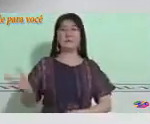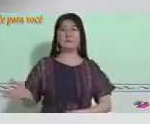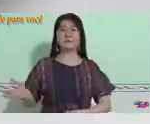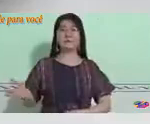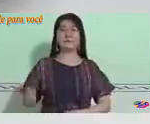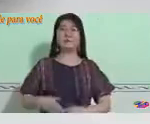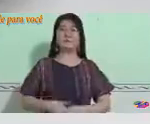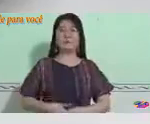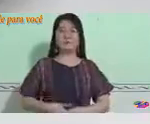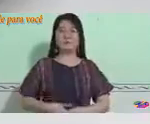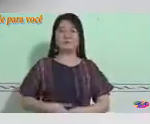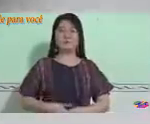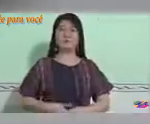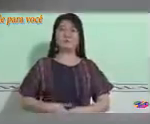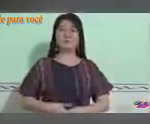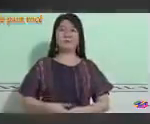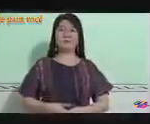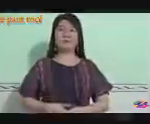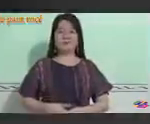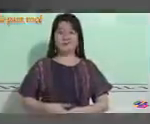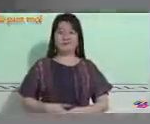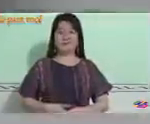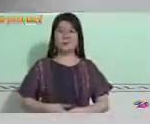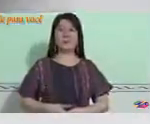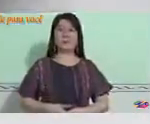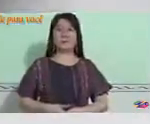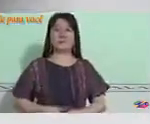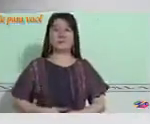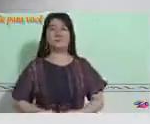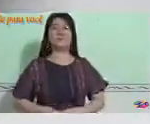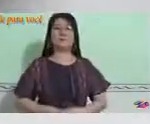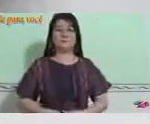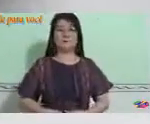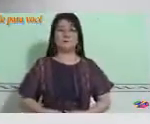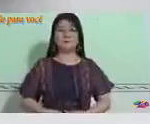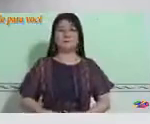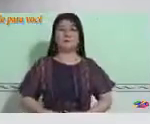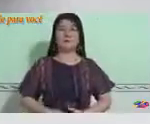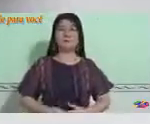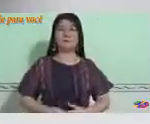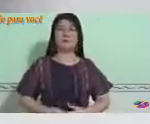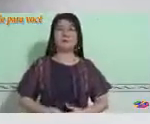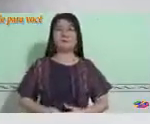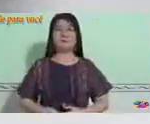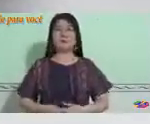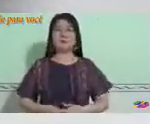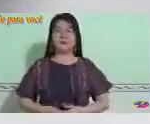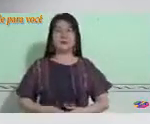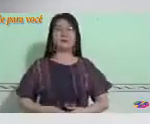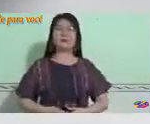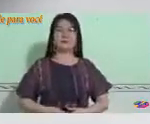Saiba como é feito o tratamento da psoríase. É importante lembrar que qualquer problema de pele deve ser tratado